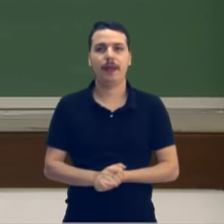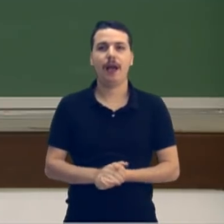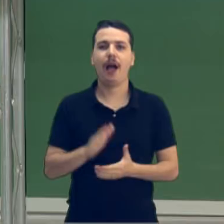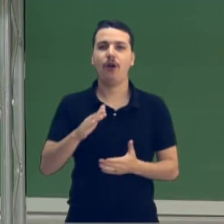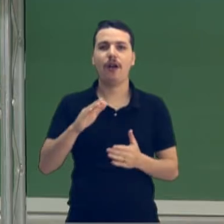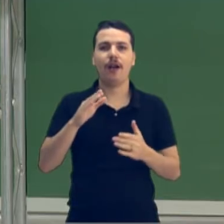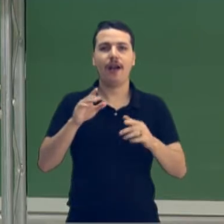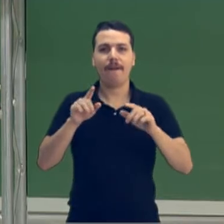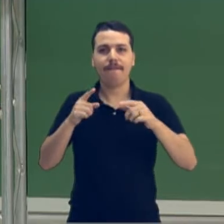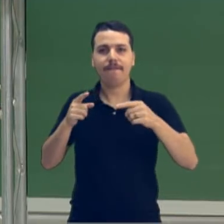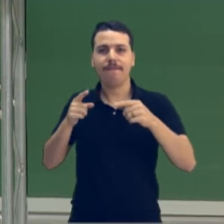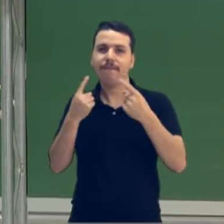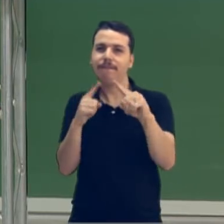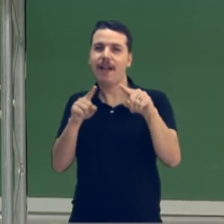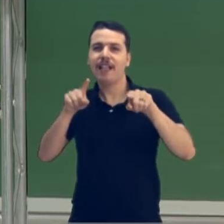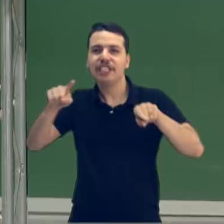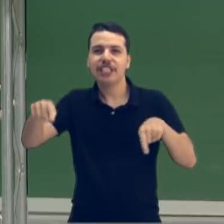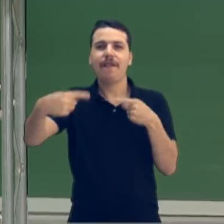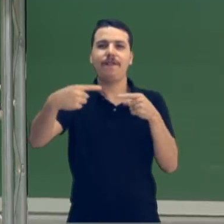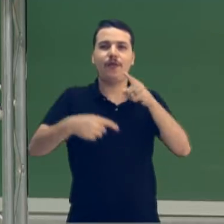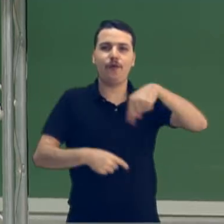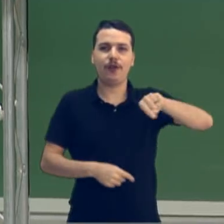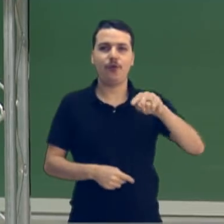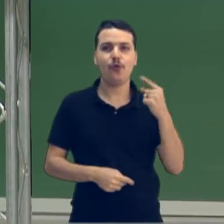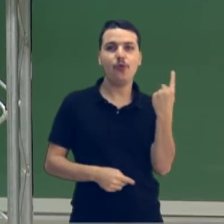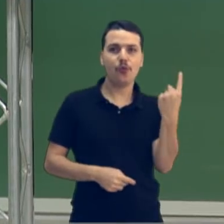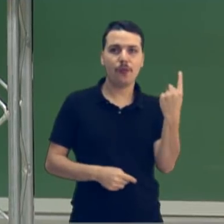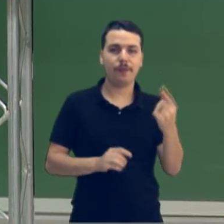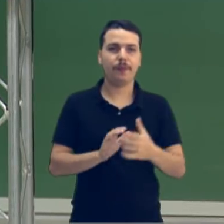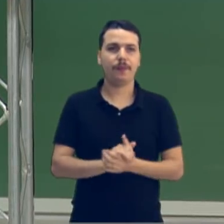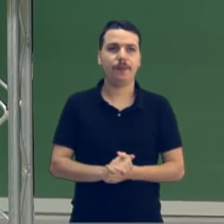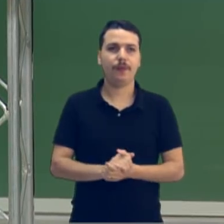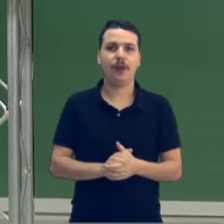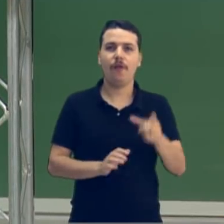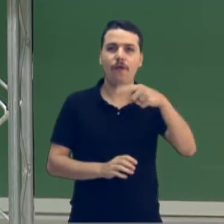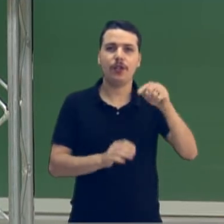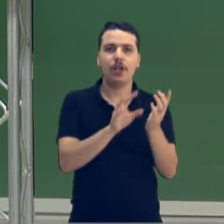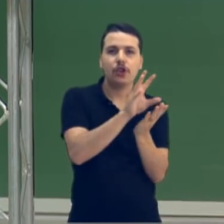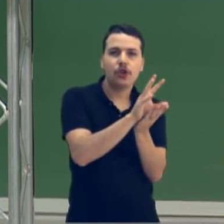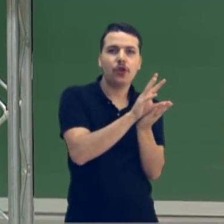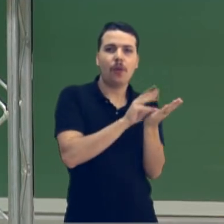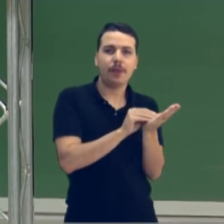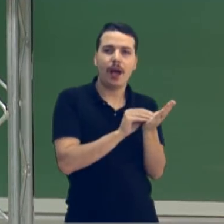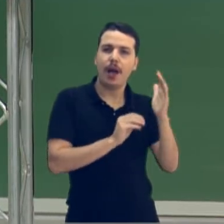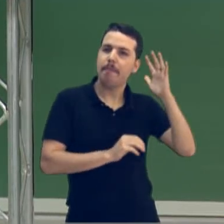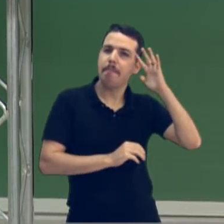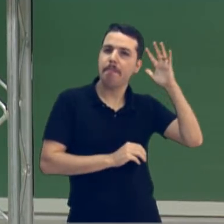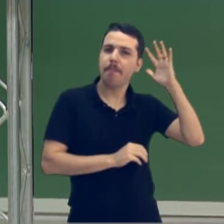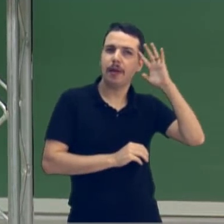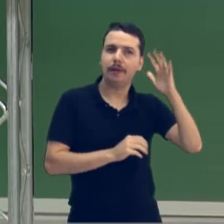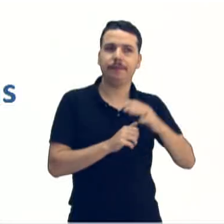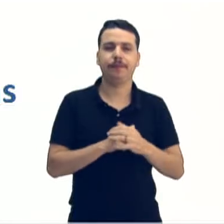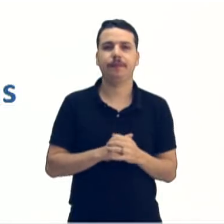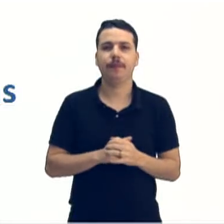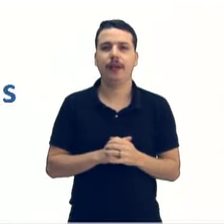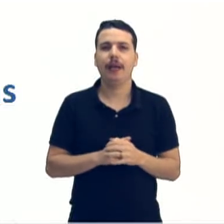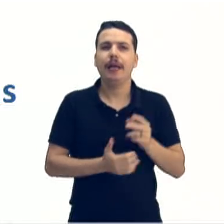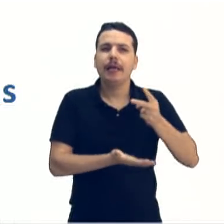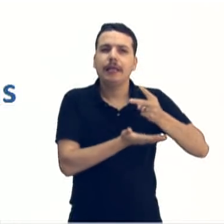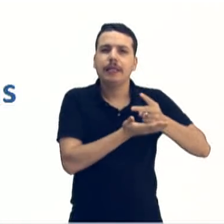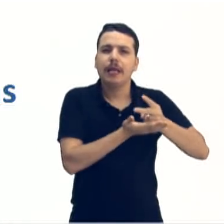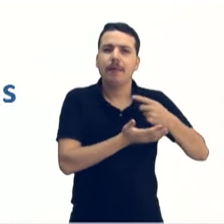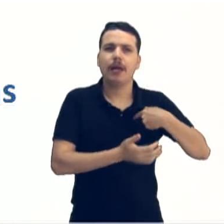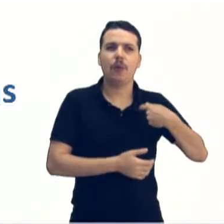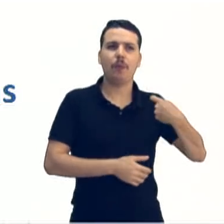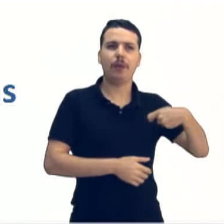Desafio 1. Esse vocês vão copiar agora, vamos copiar e pensar. Toda vez que eu precisar